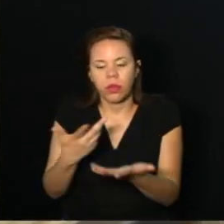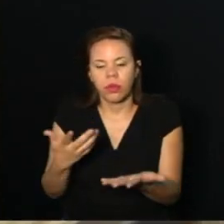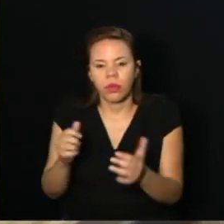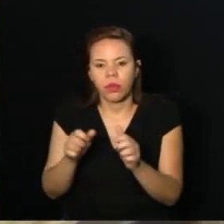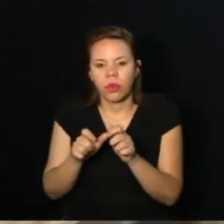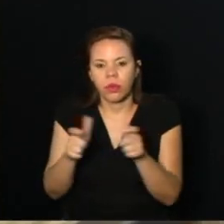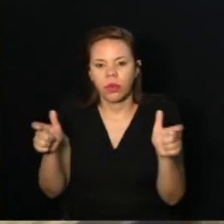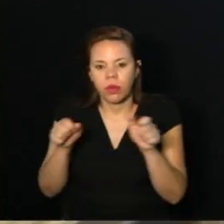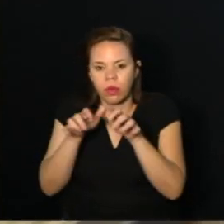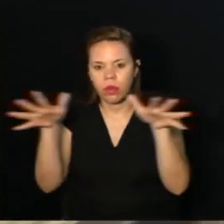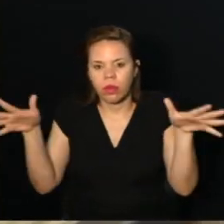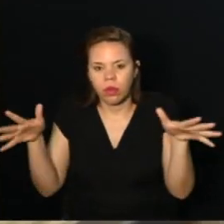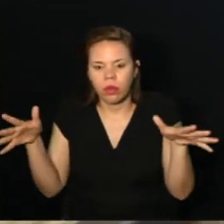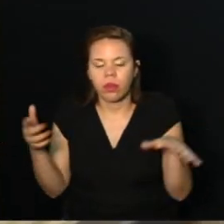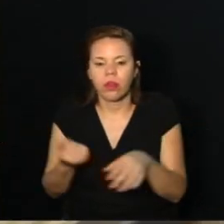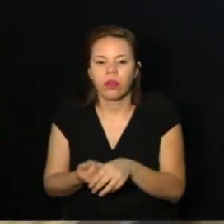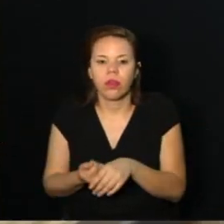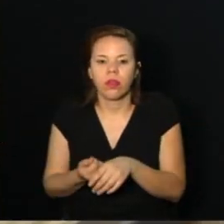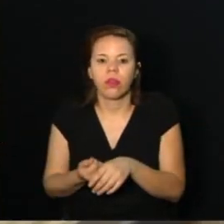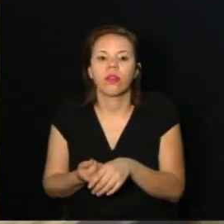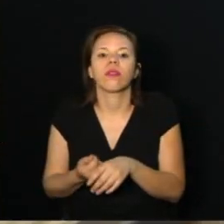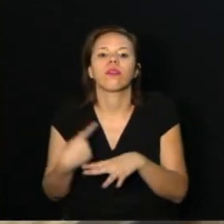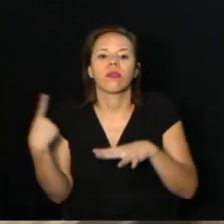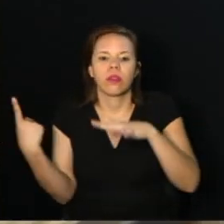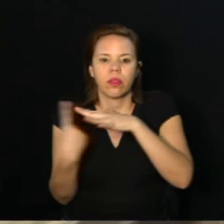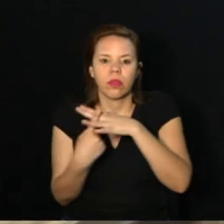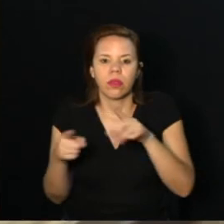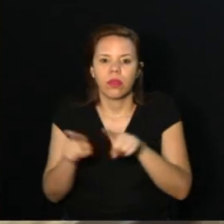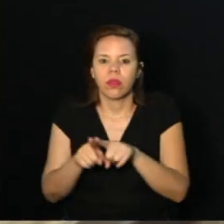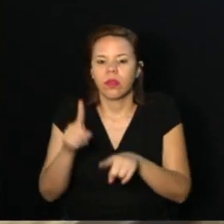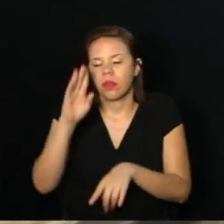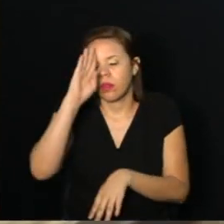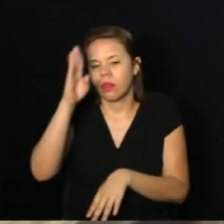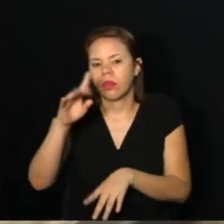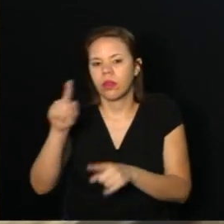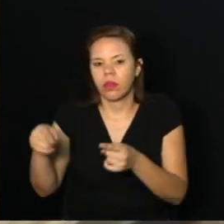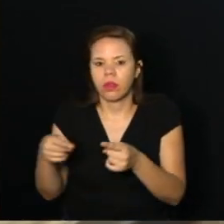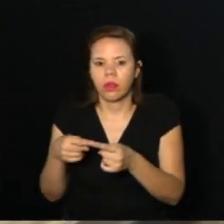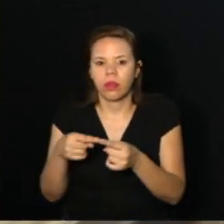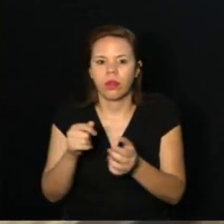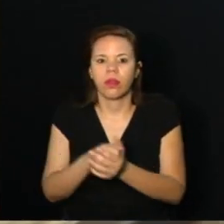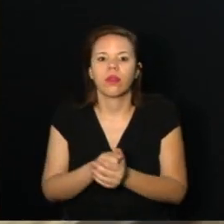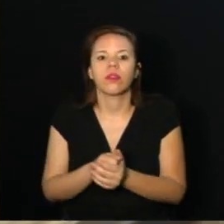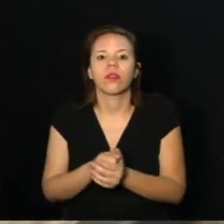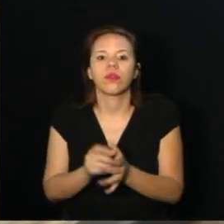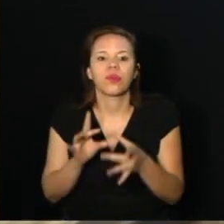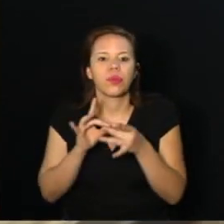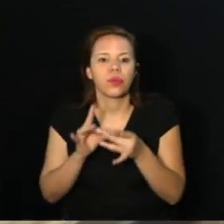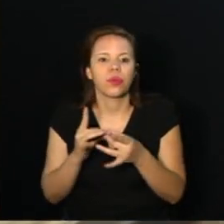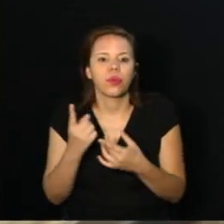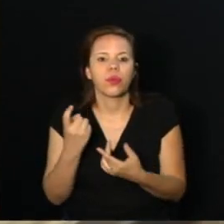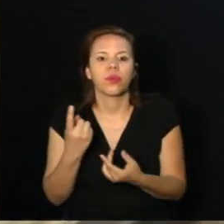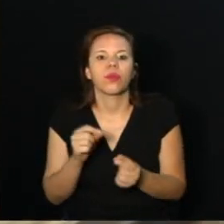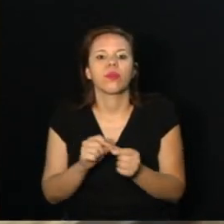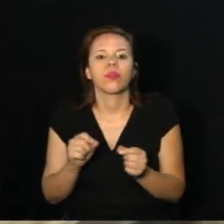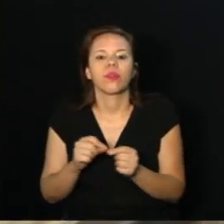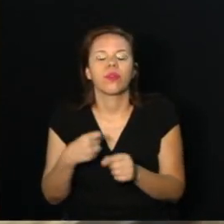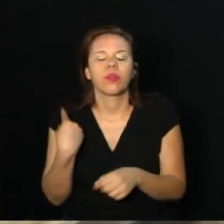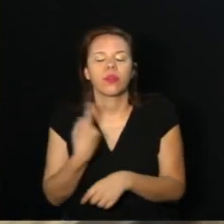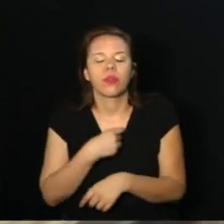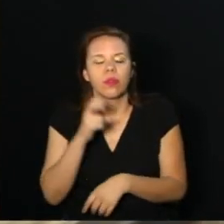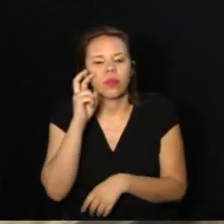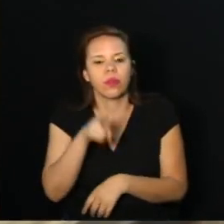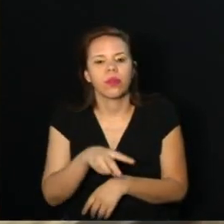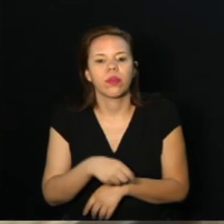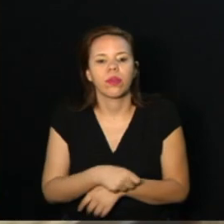forma integral e principalmente de uma forma objetiva e única. Porque o que nós vemos